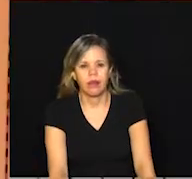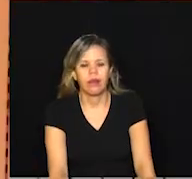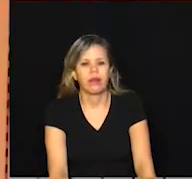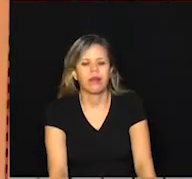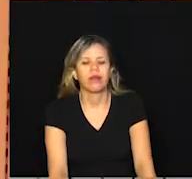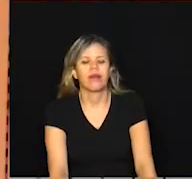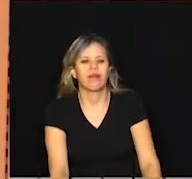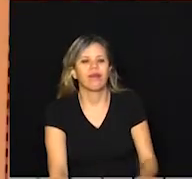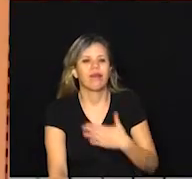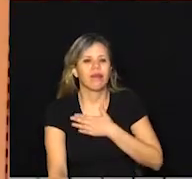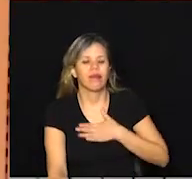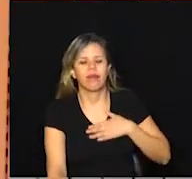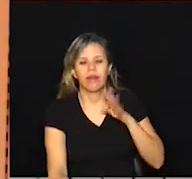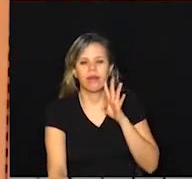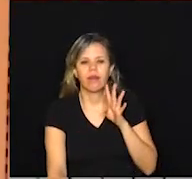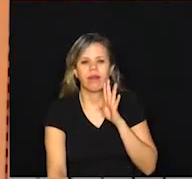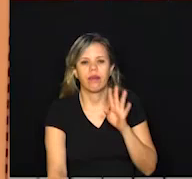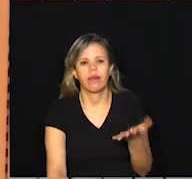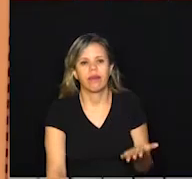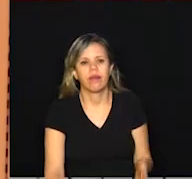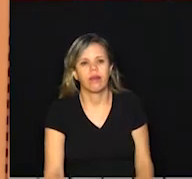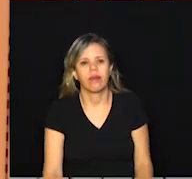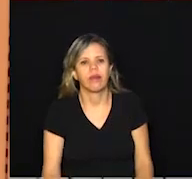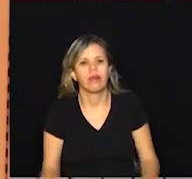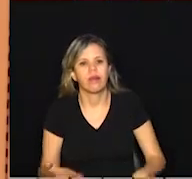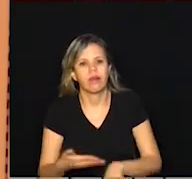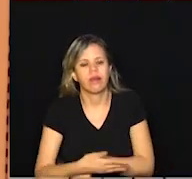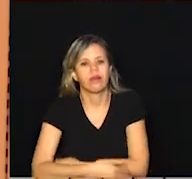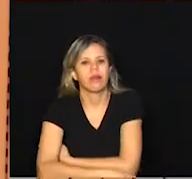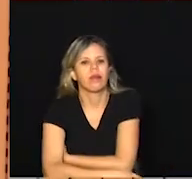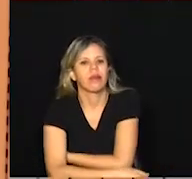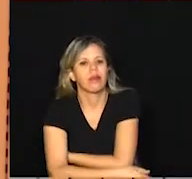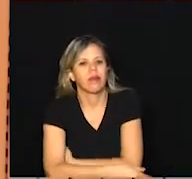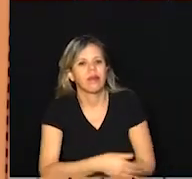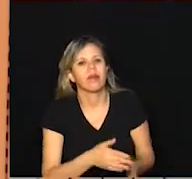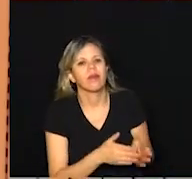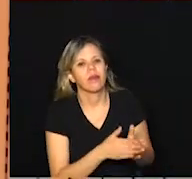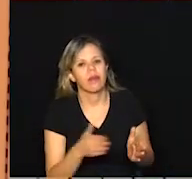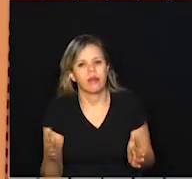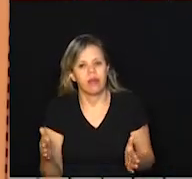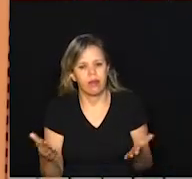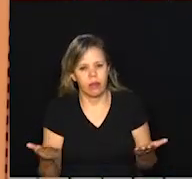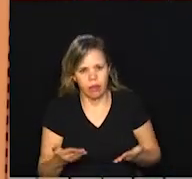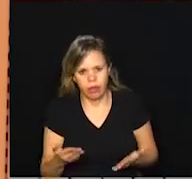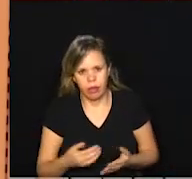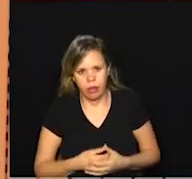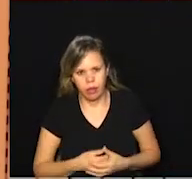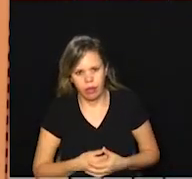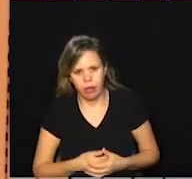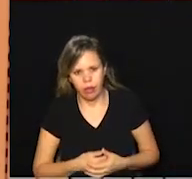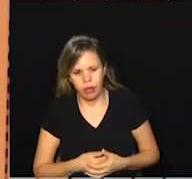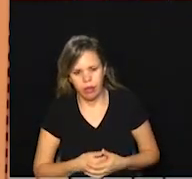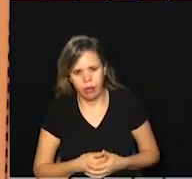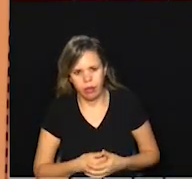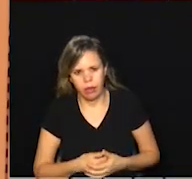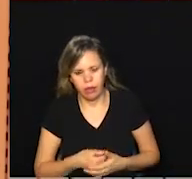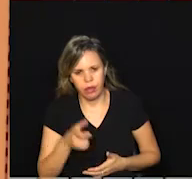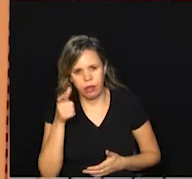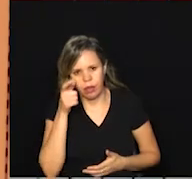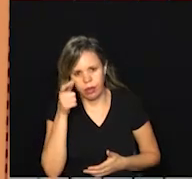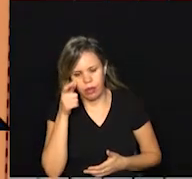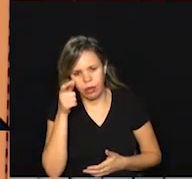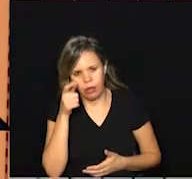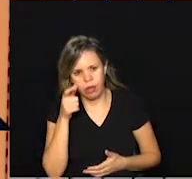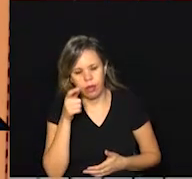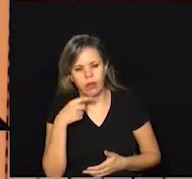muito bom Julho Então nós vamos entrar aqui numa numa fase agora é e escuta